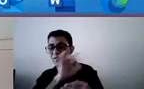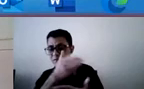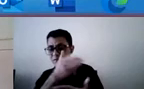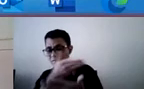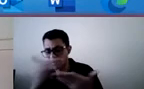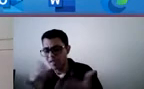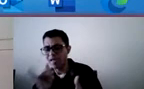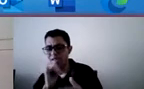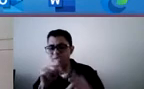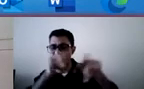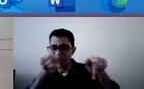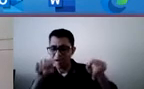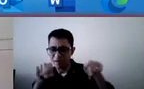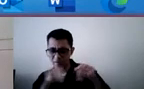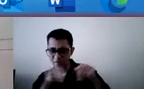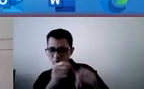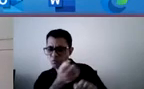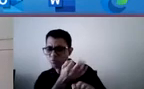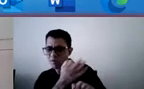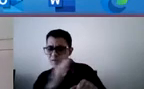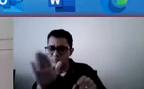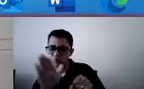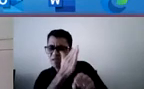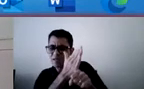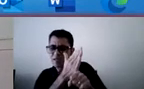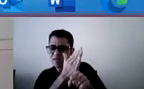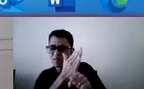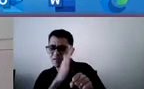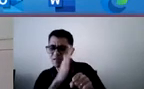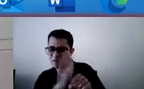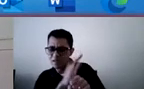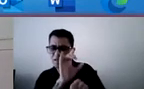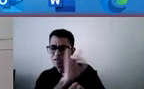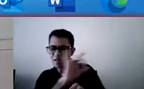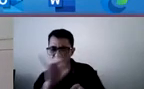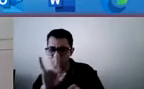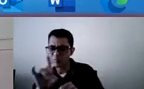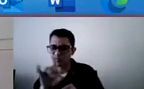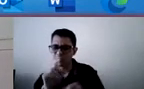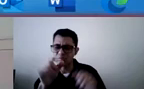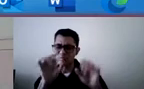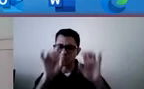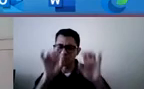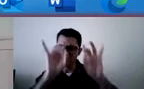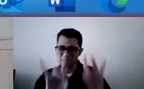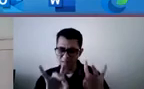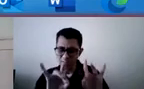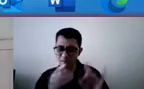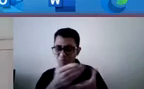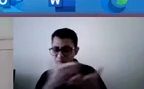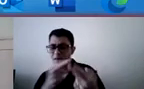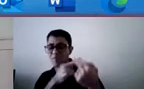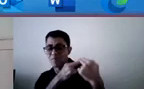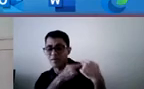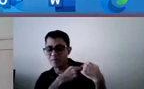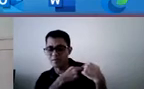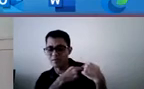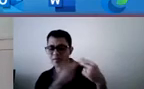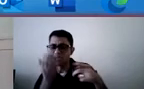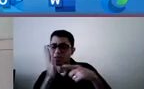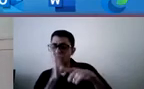gente tem uma sala de aula com uma quantidade de alunos, cada um com a sua necessidade, a gente tem a responsabilidade de atender